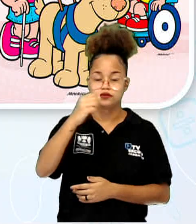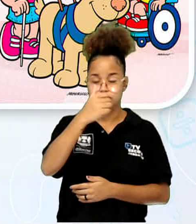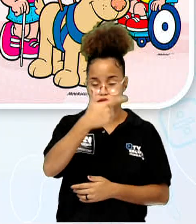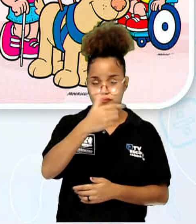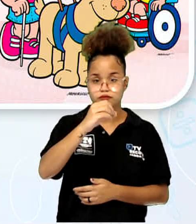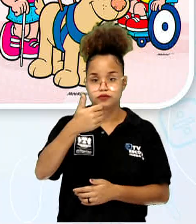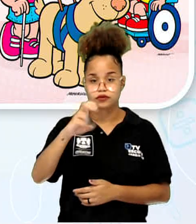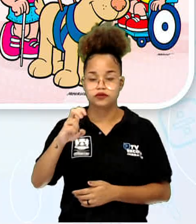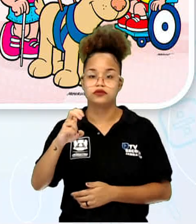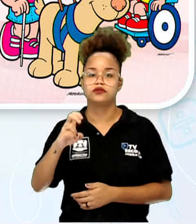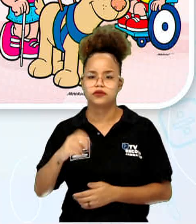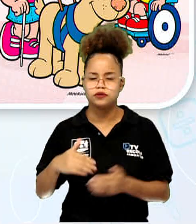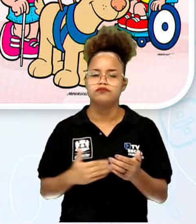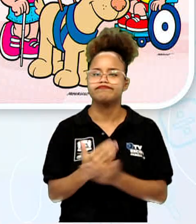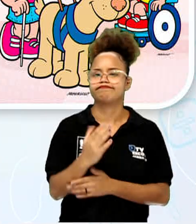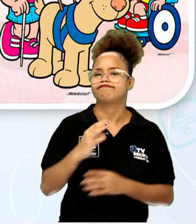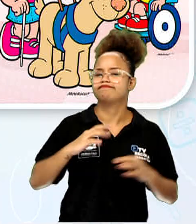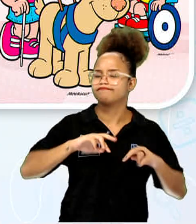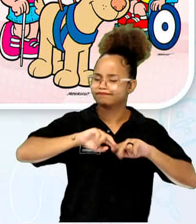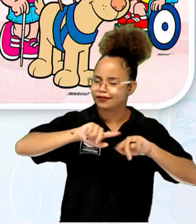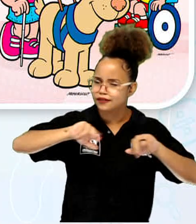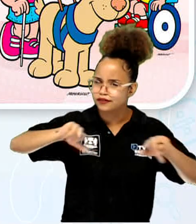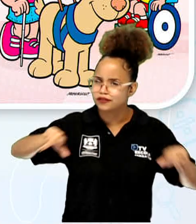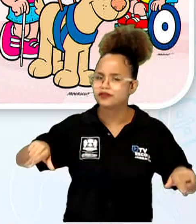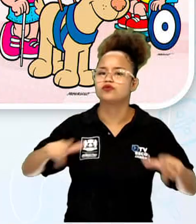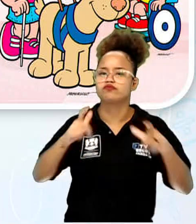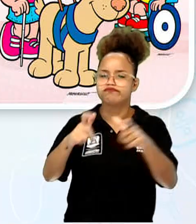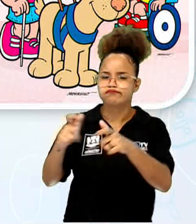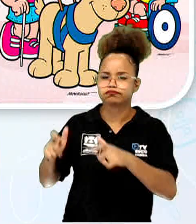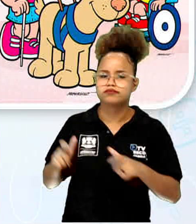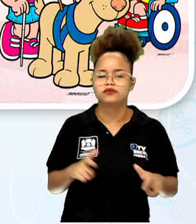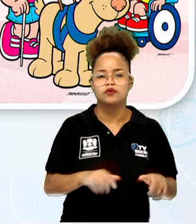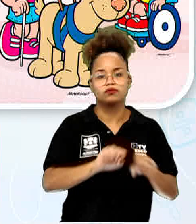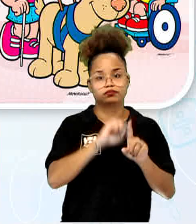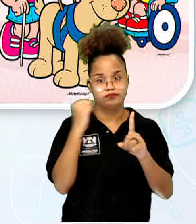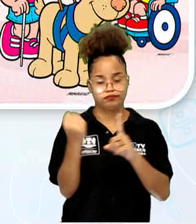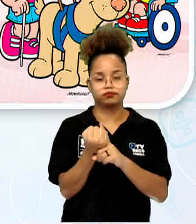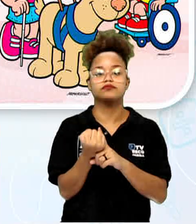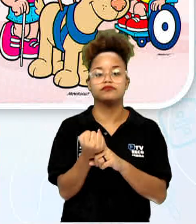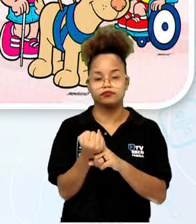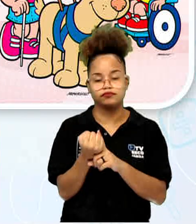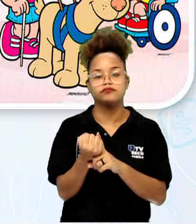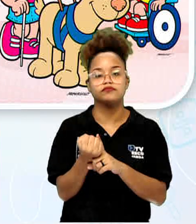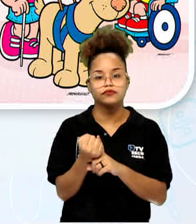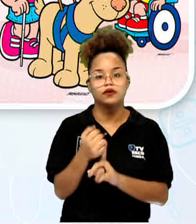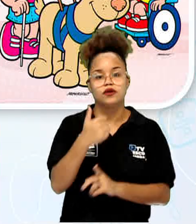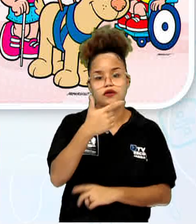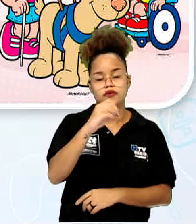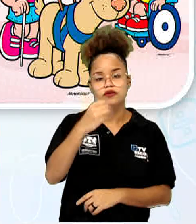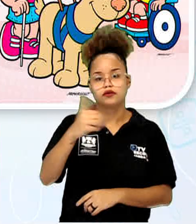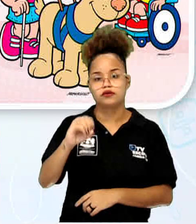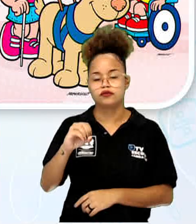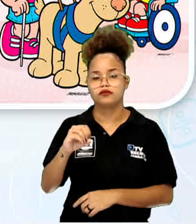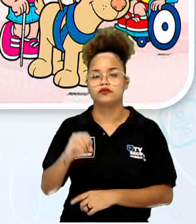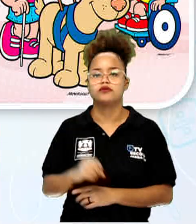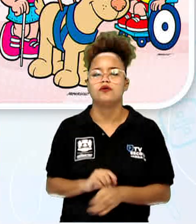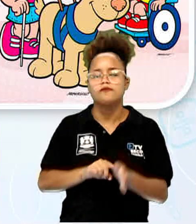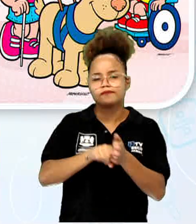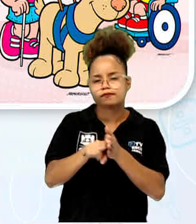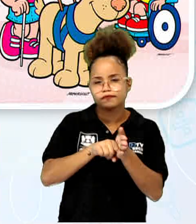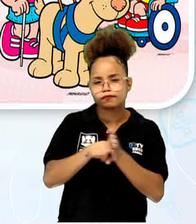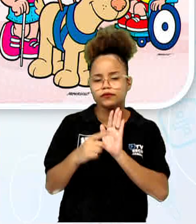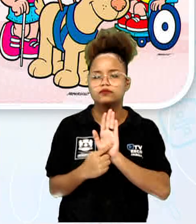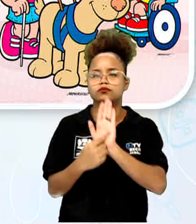uma conquista de diversos setores sociais. Em 2010, uma pesquisa mostrou